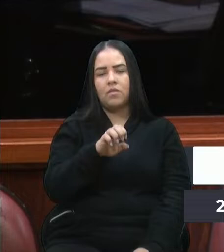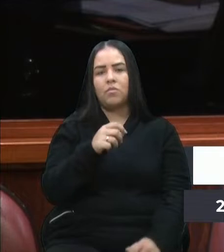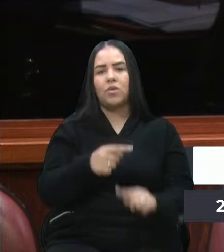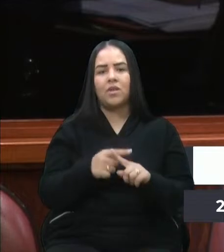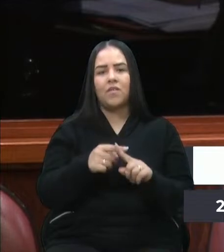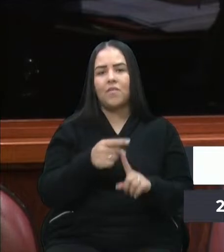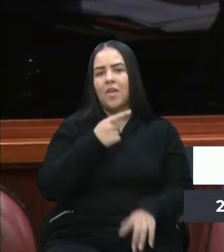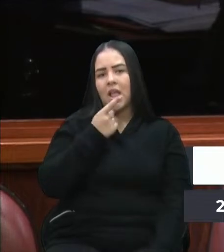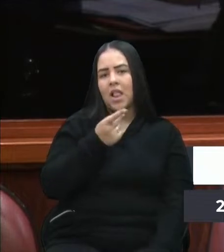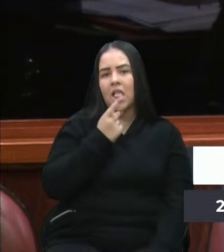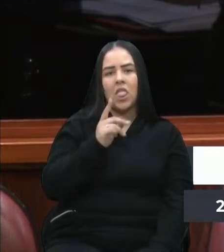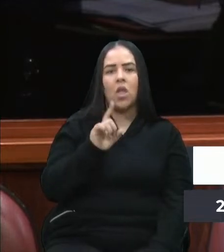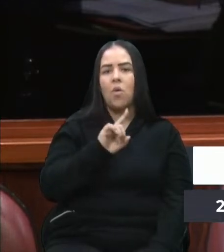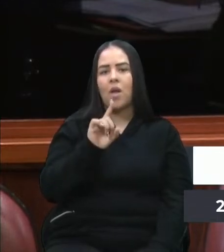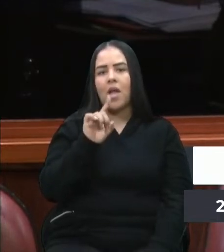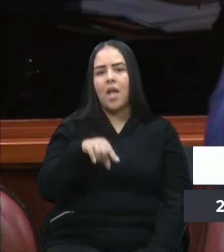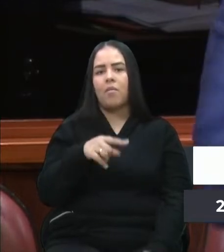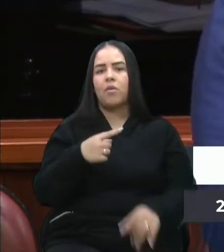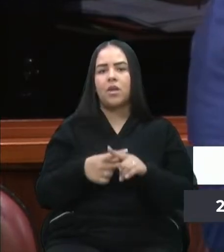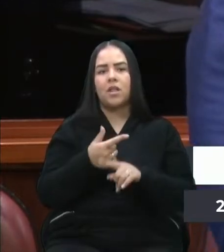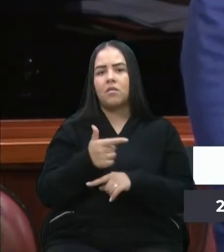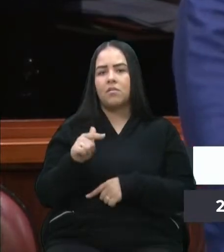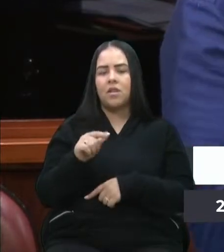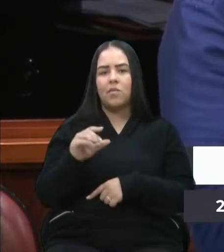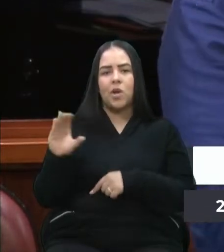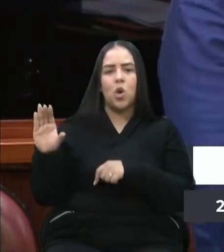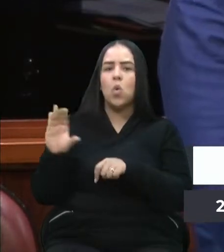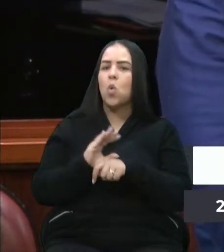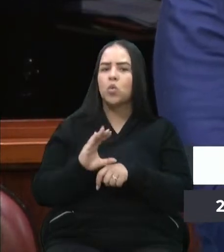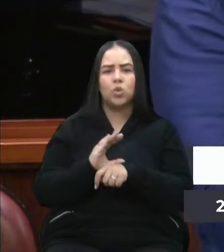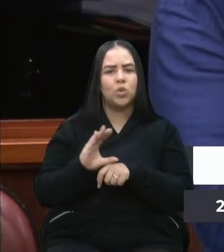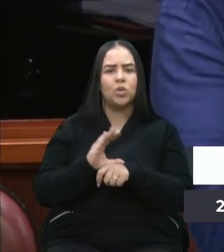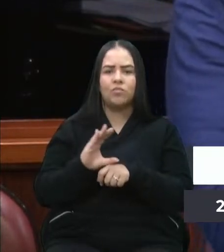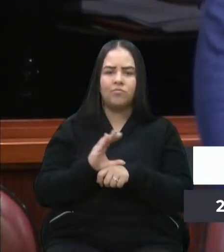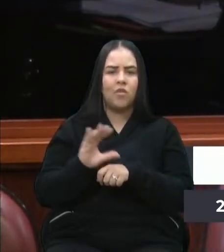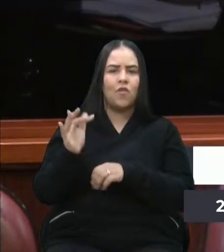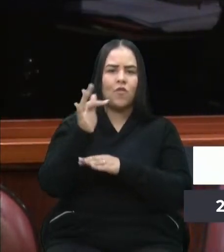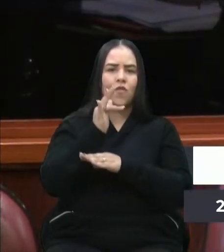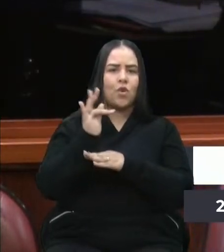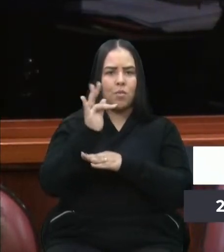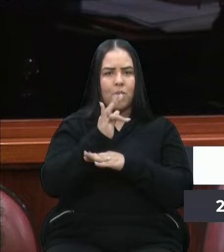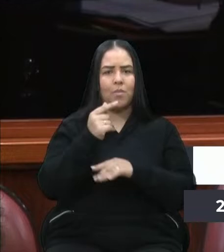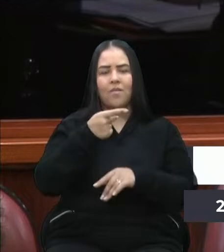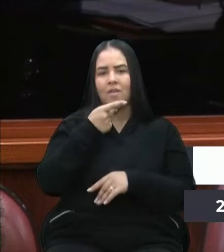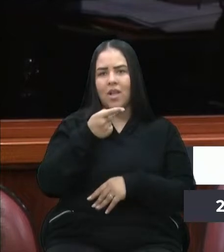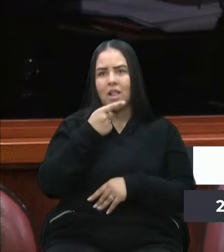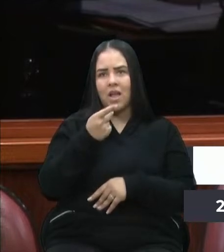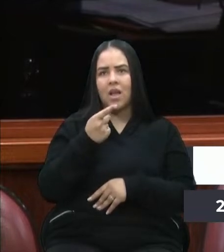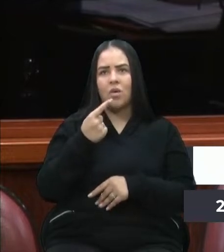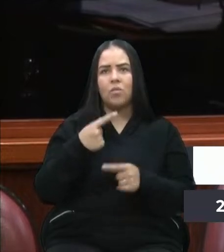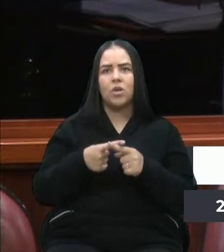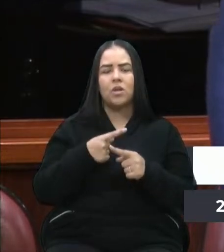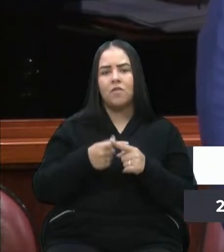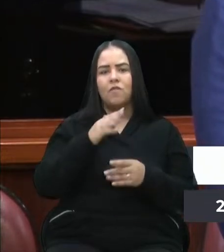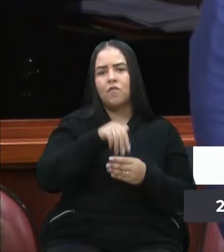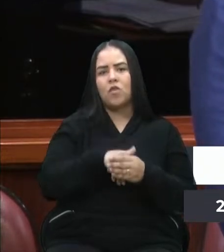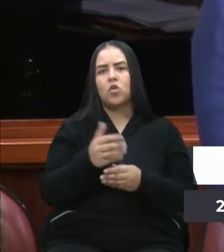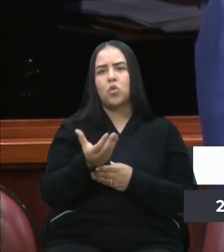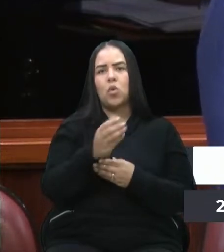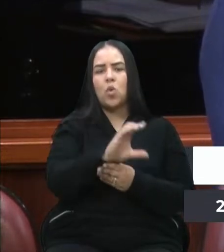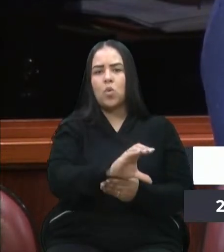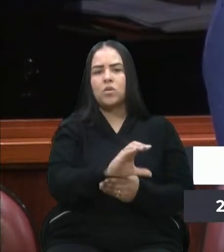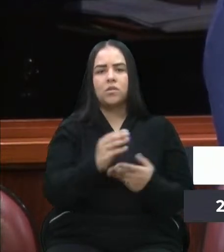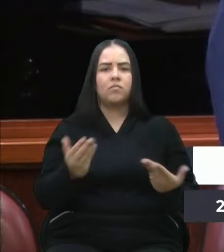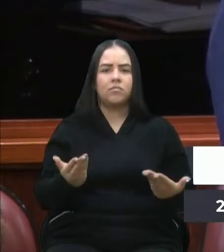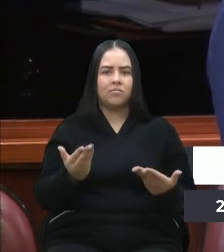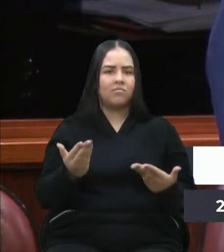de não ter uma constituição formal para justificar o voto contra a emenda, ele não